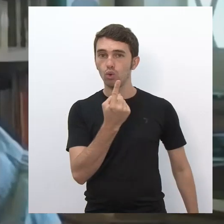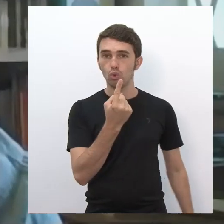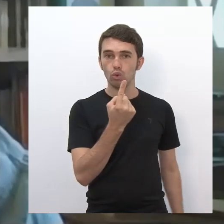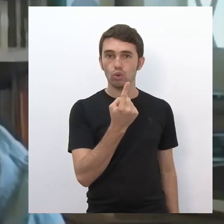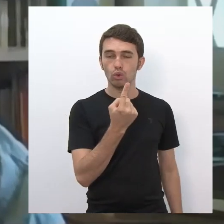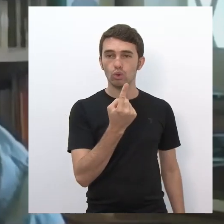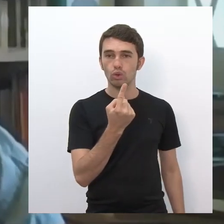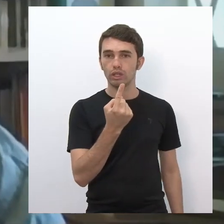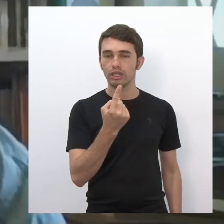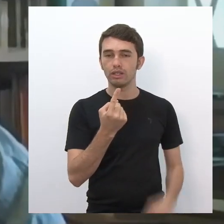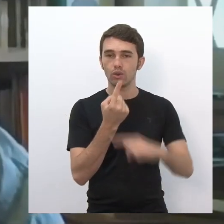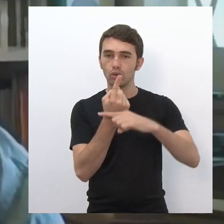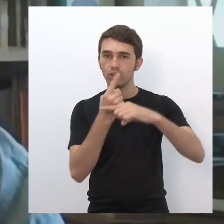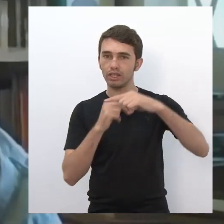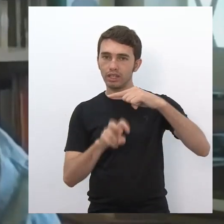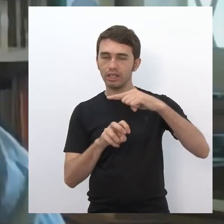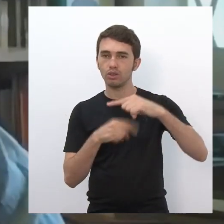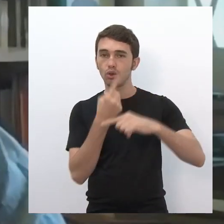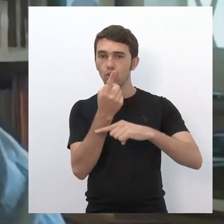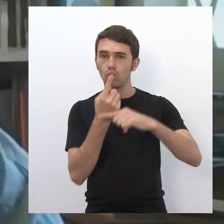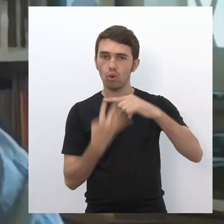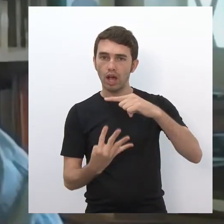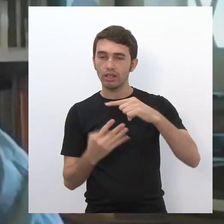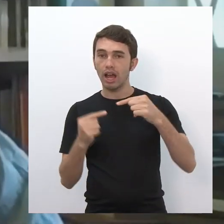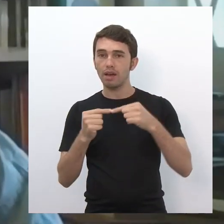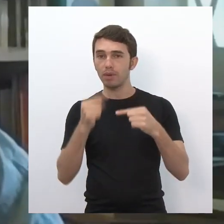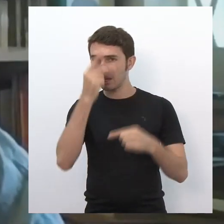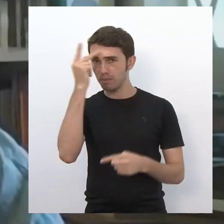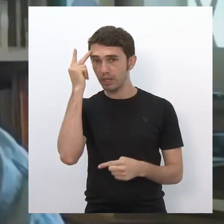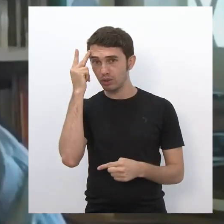do público da Biblioteca de São Paulo são pessoas em situação de